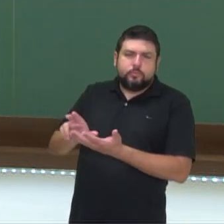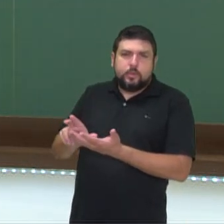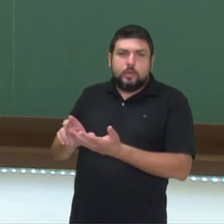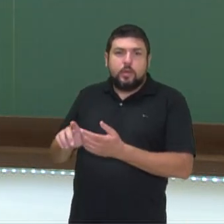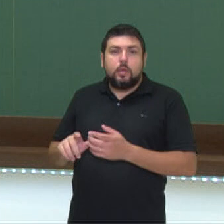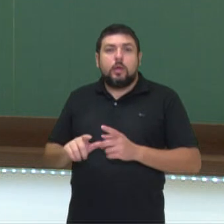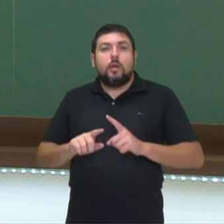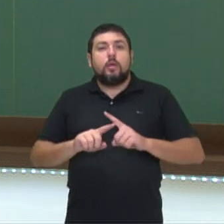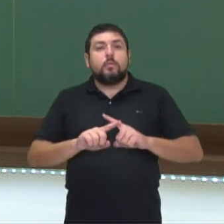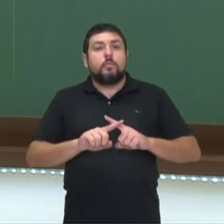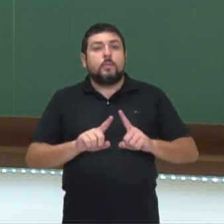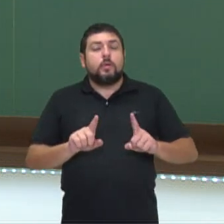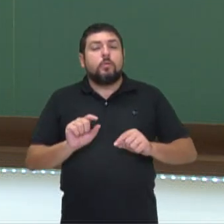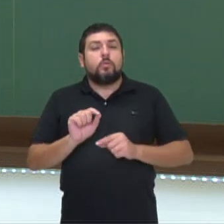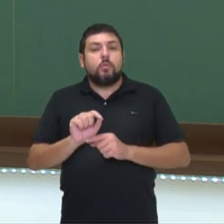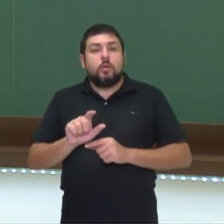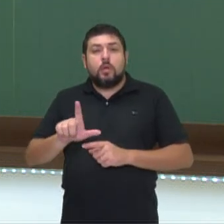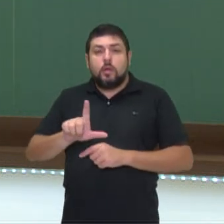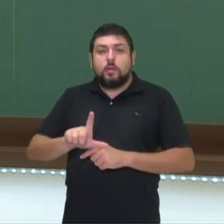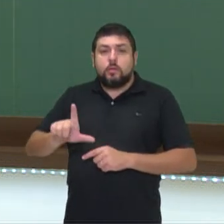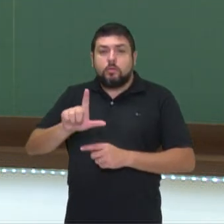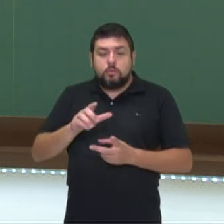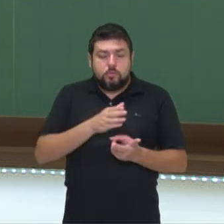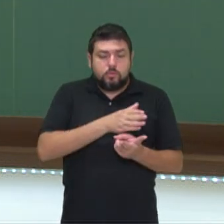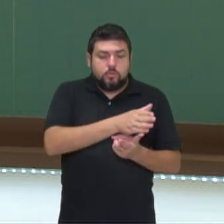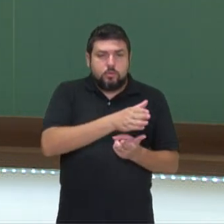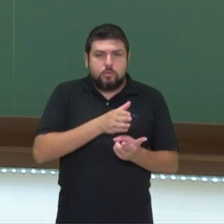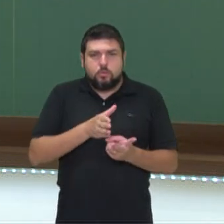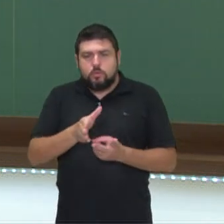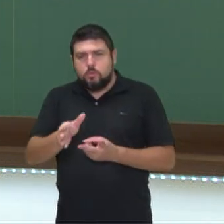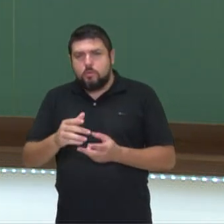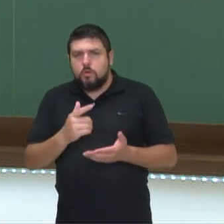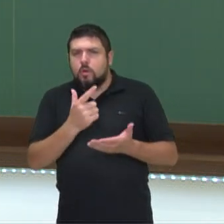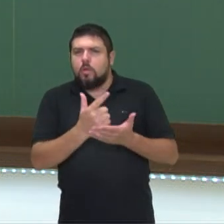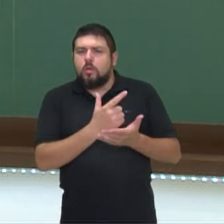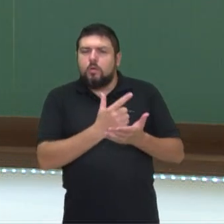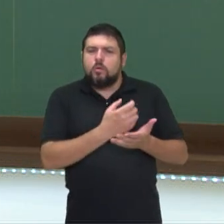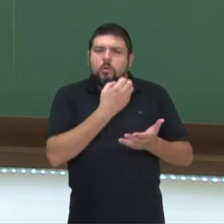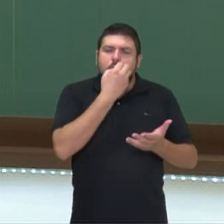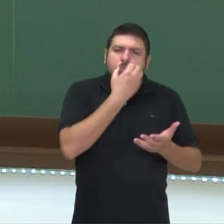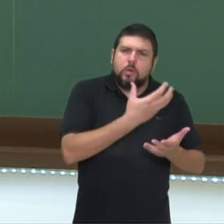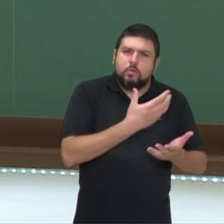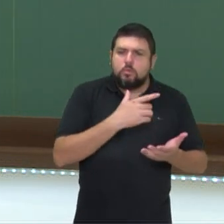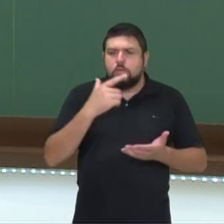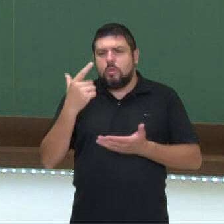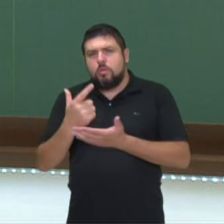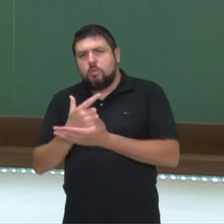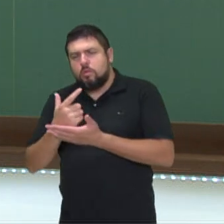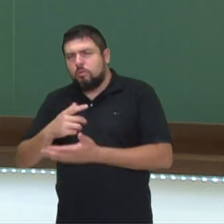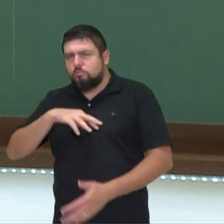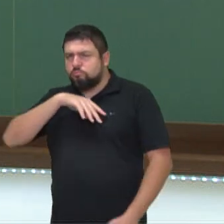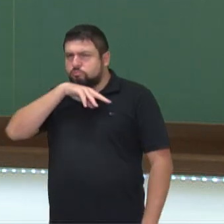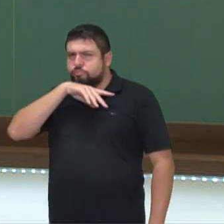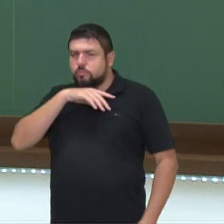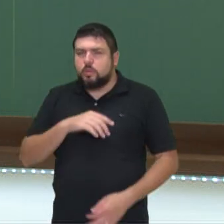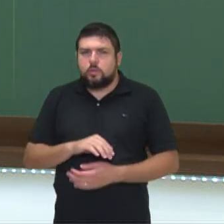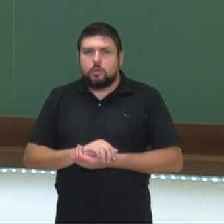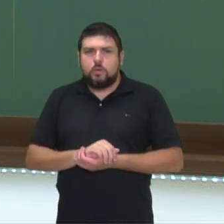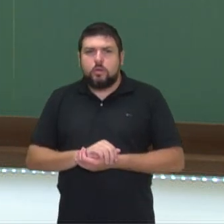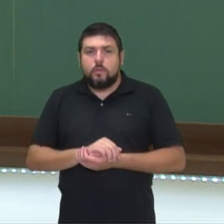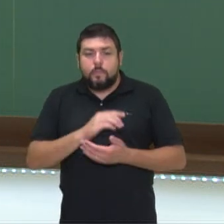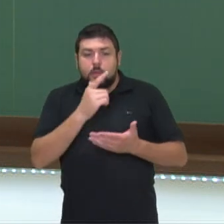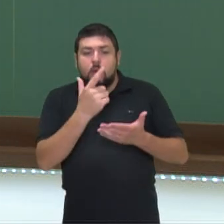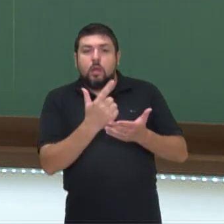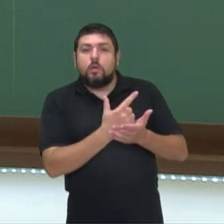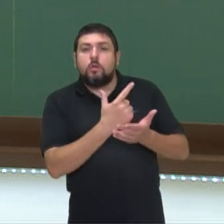classificar a literatura de duas formas. Há livros bons e livros ruins. Livros que todas as pessoas